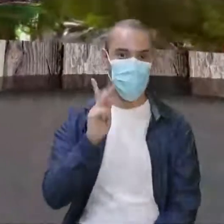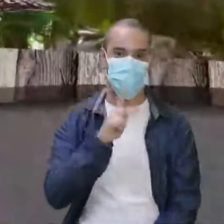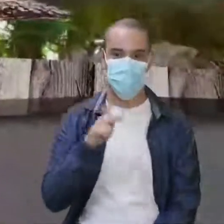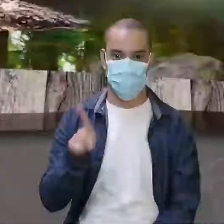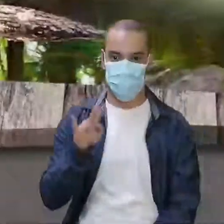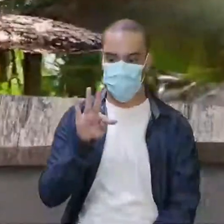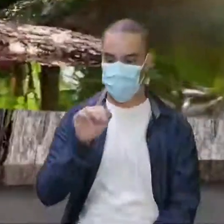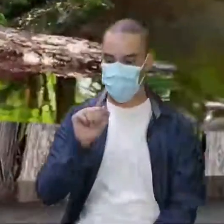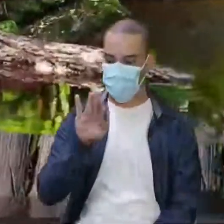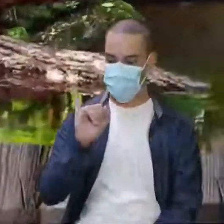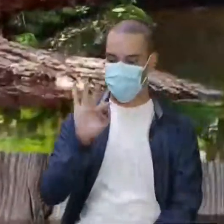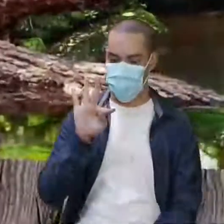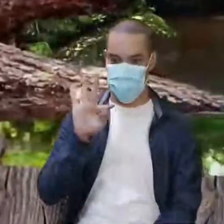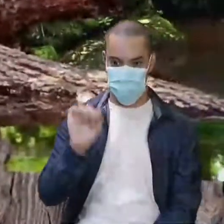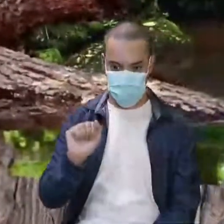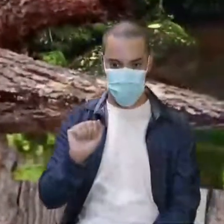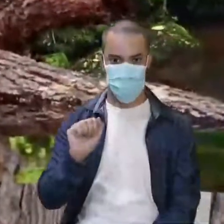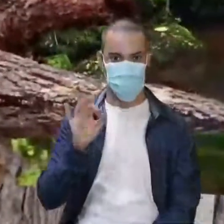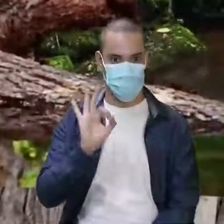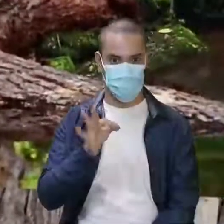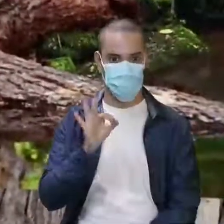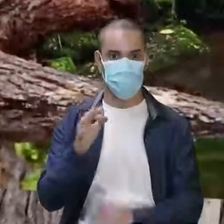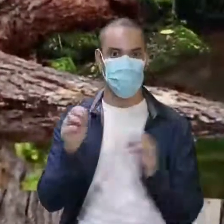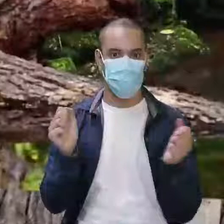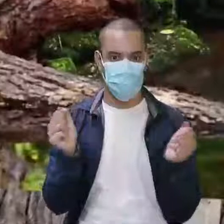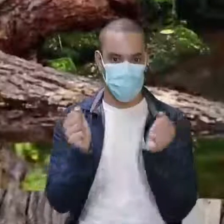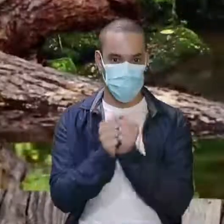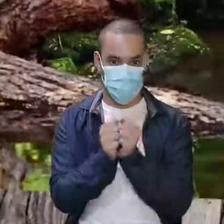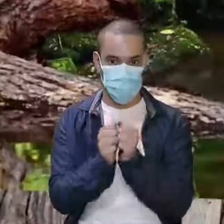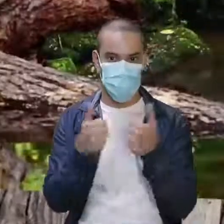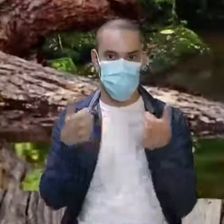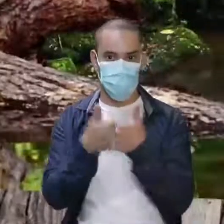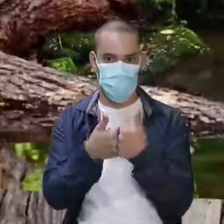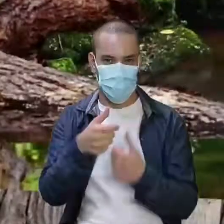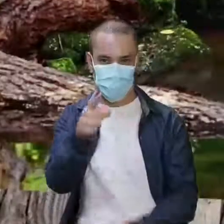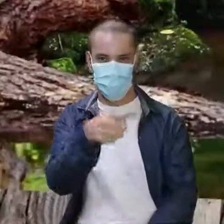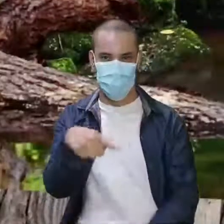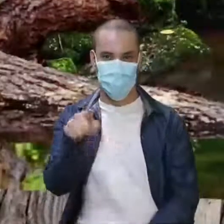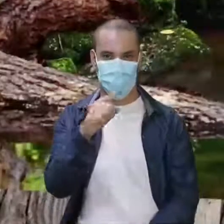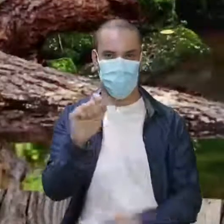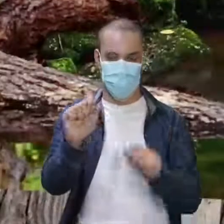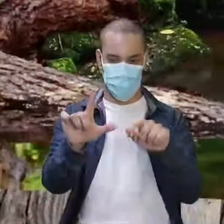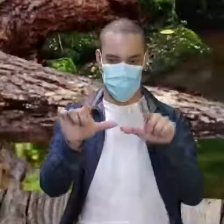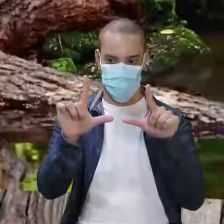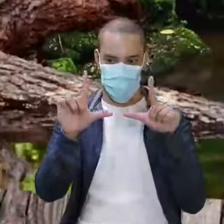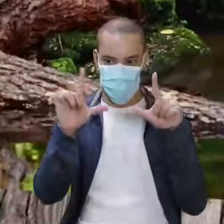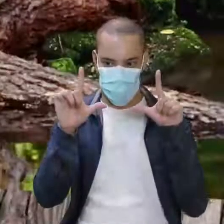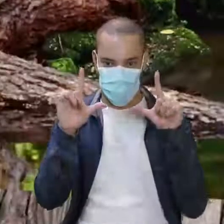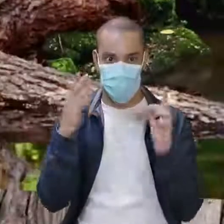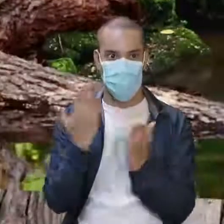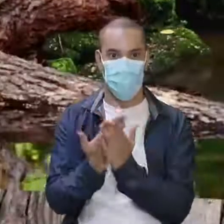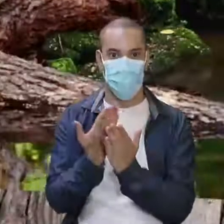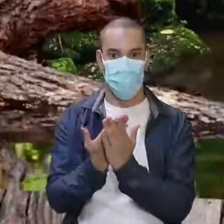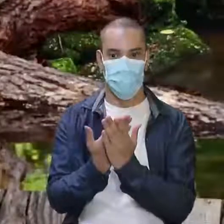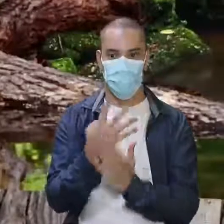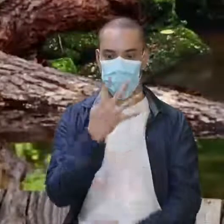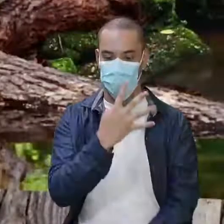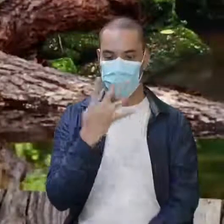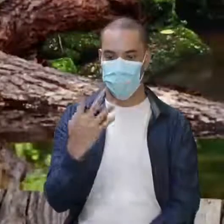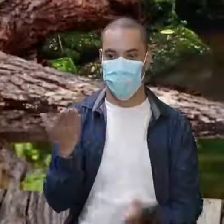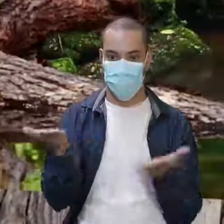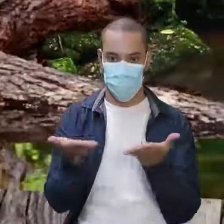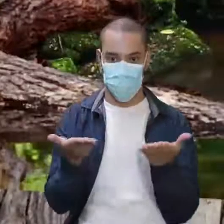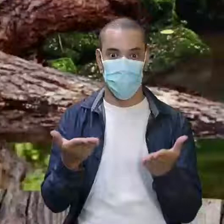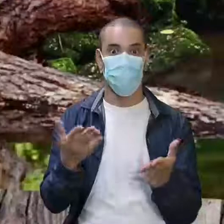Professora Tabita falando aqui juntinho, pertinho de você. Olha, aula 44 hoje. Eu